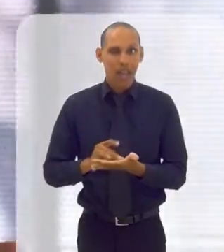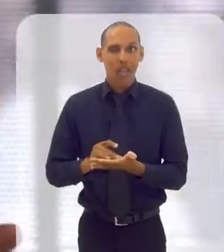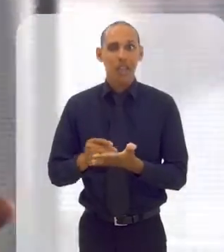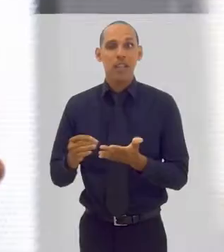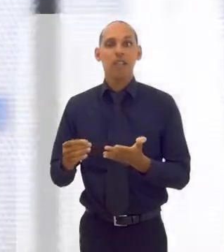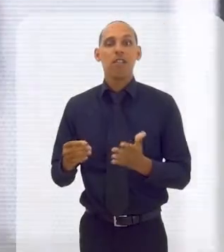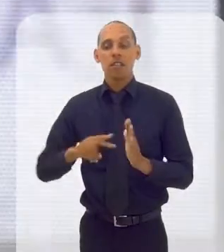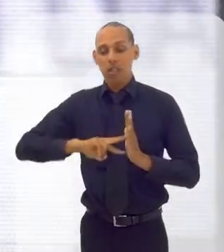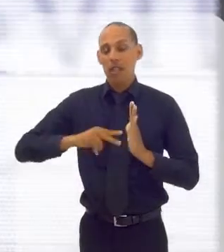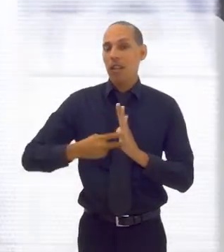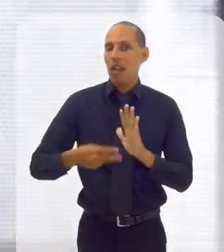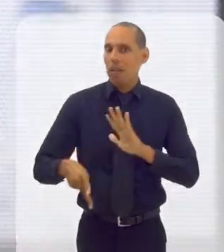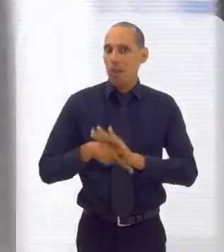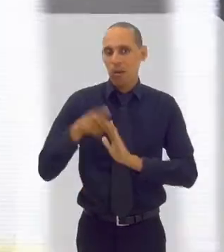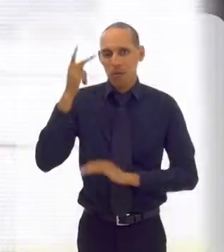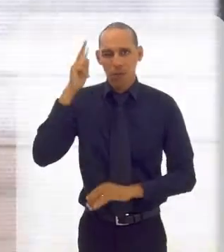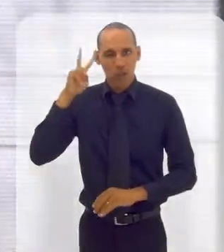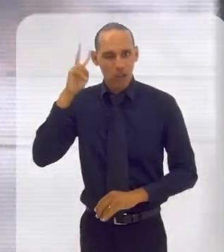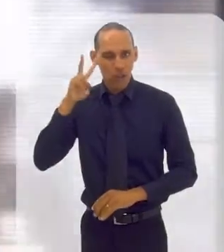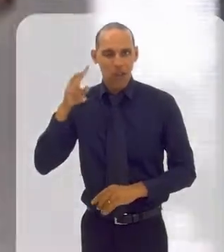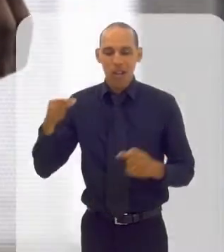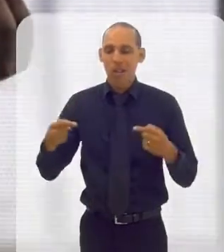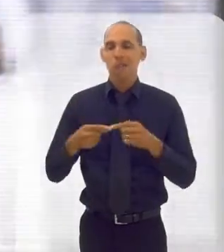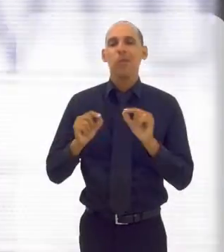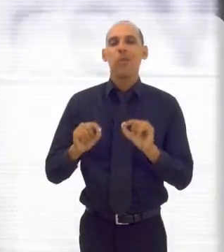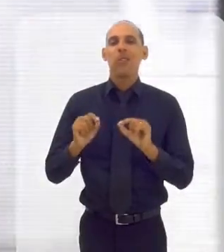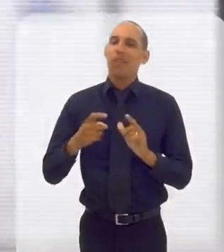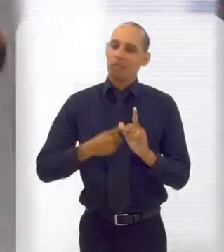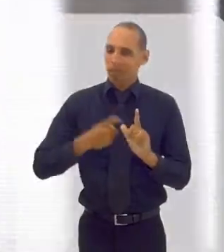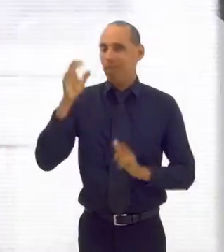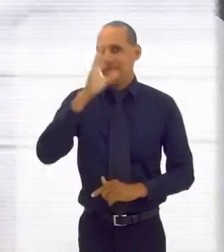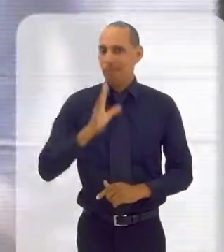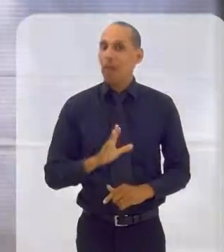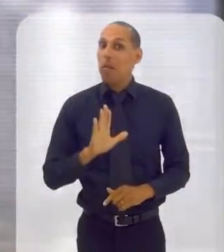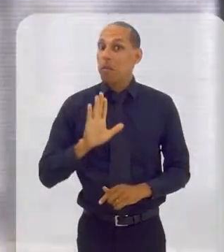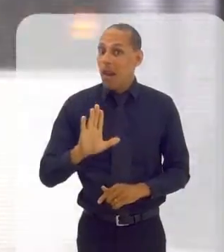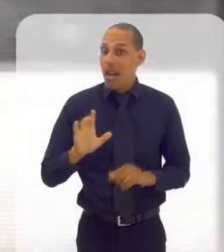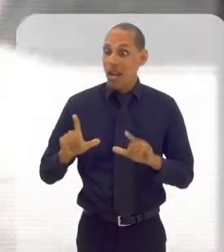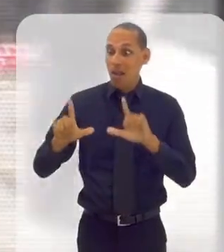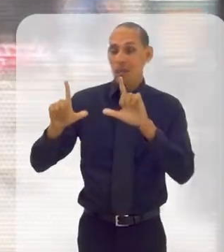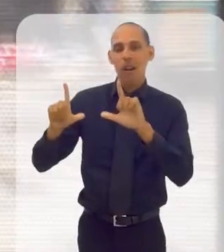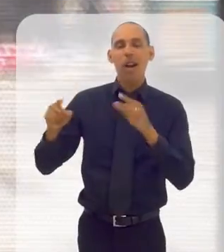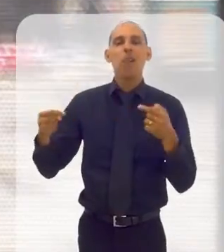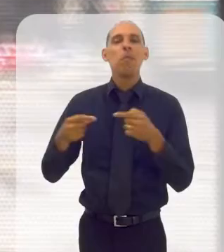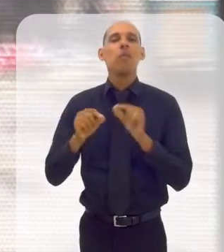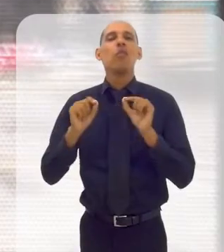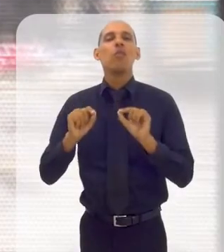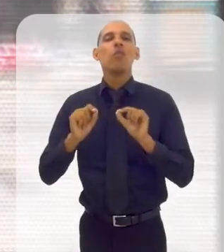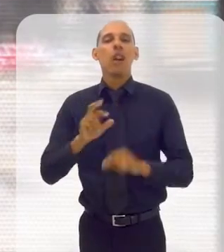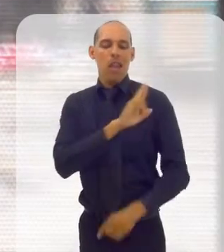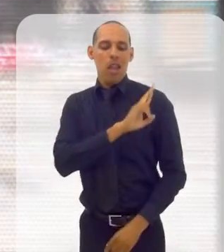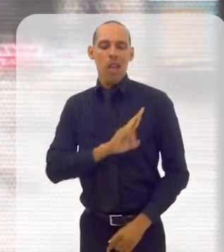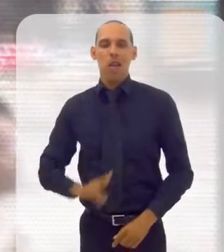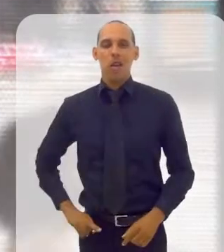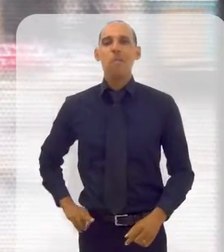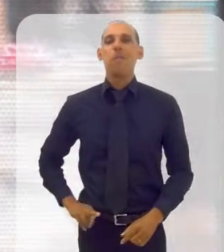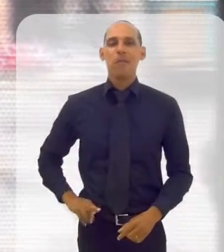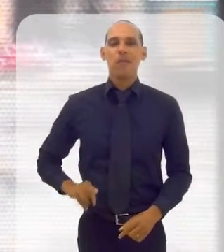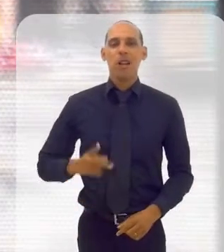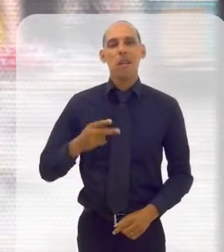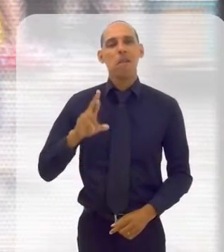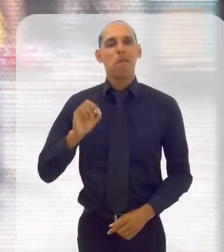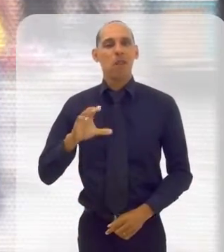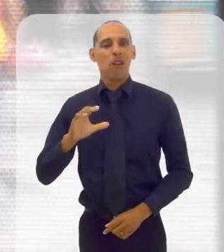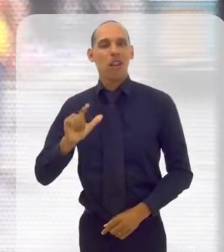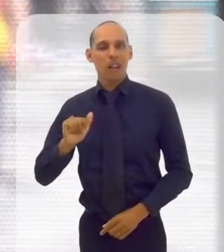para a história. Então, esse quadro ele tem muito a ver com isso, tem muito a ver com a independência do Brasil, mas ele também tem muito a ver com a proclamação da República,